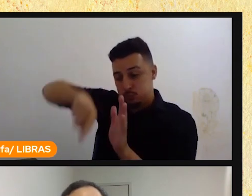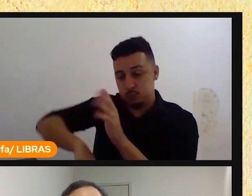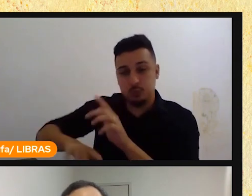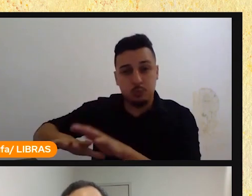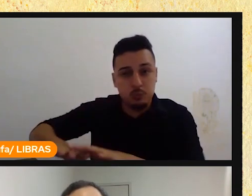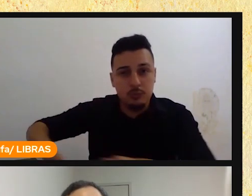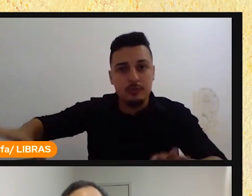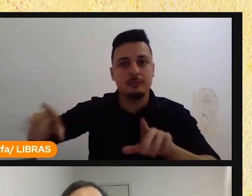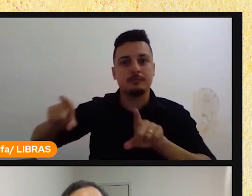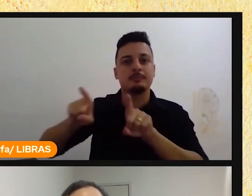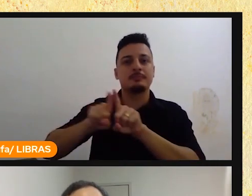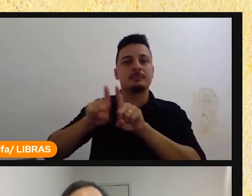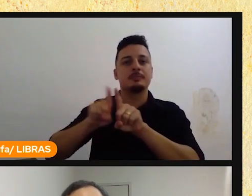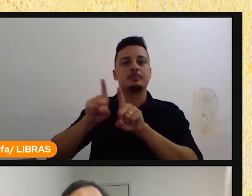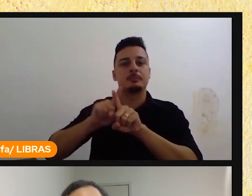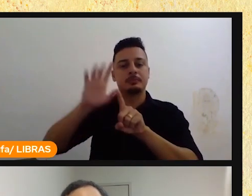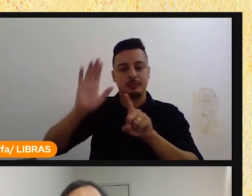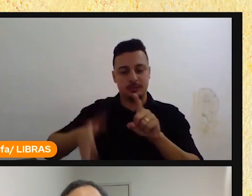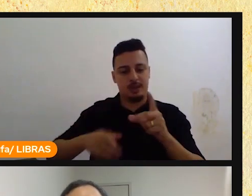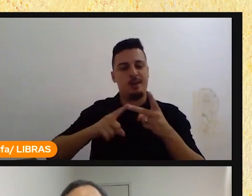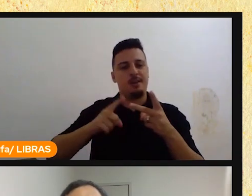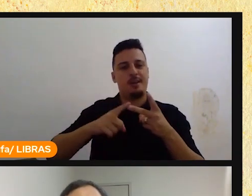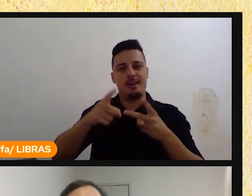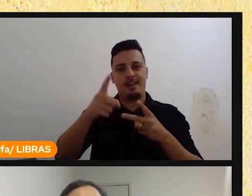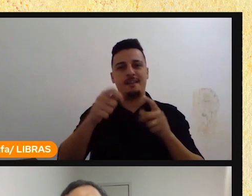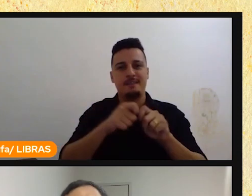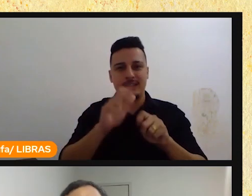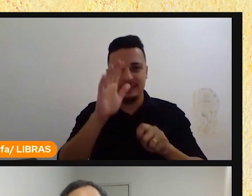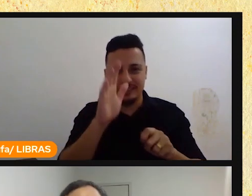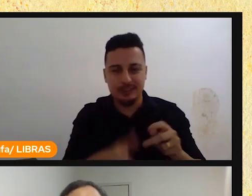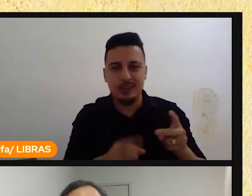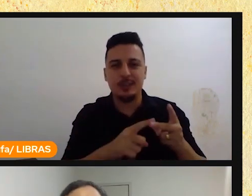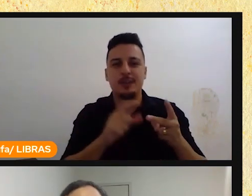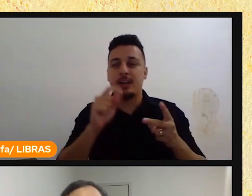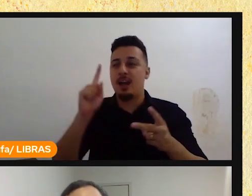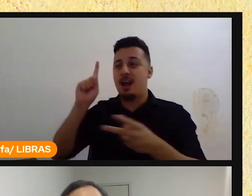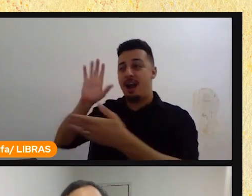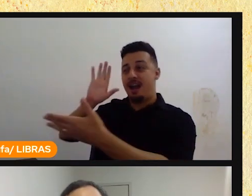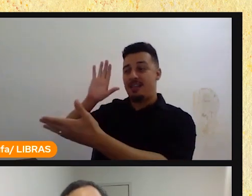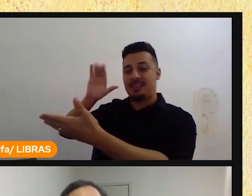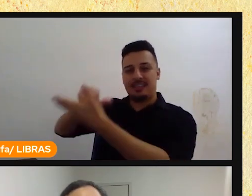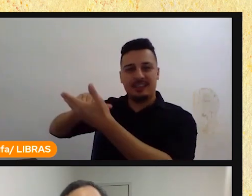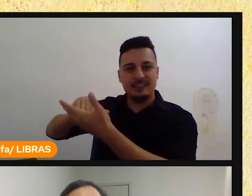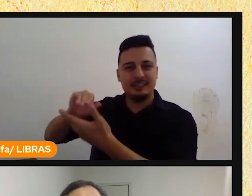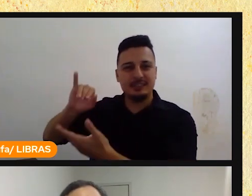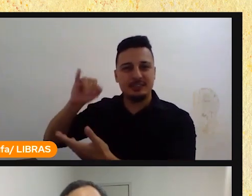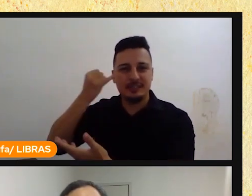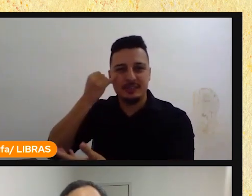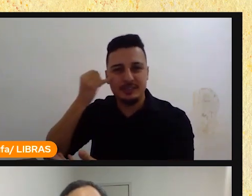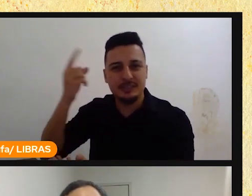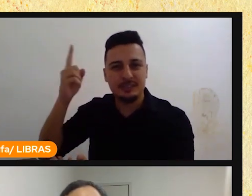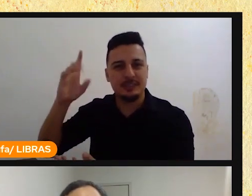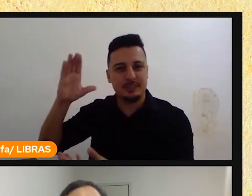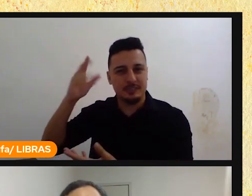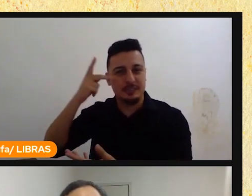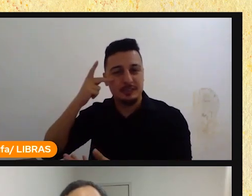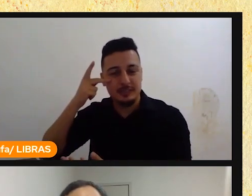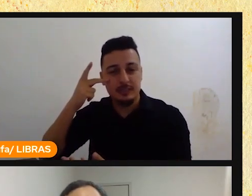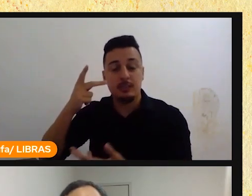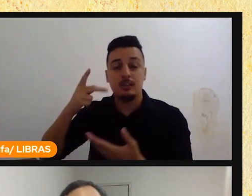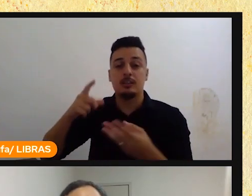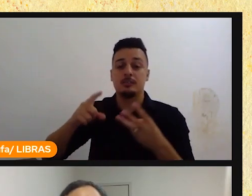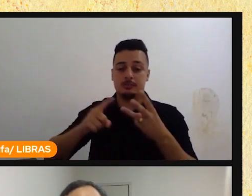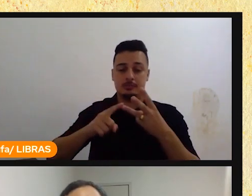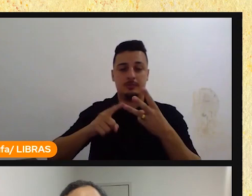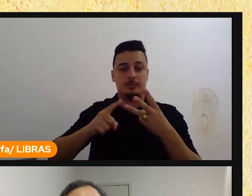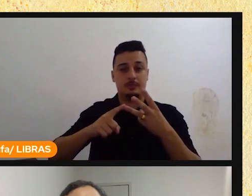curta Até a China, que está na programação do Animage. E ela também está produzindo outro longa, que é o Papaya, de Priscila